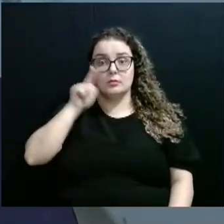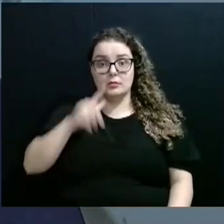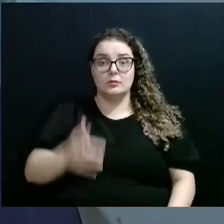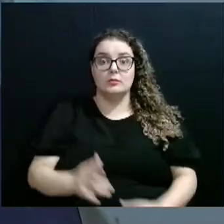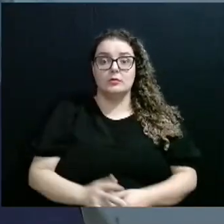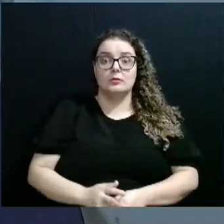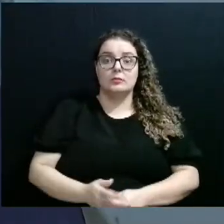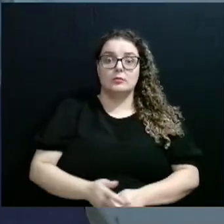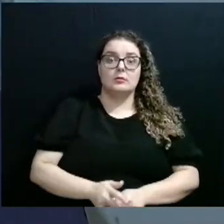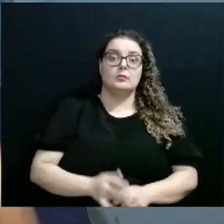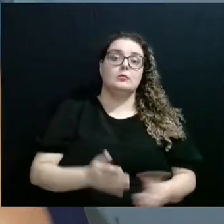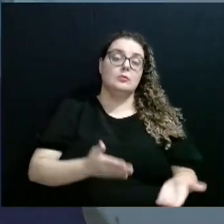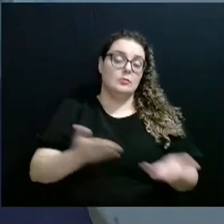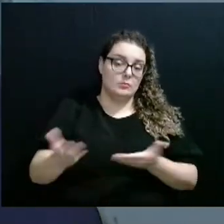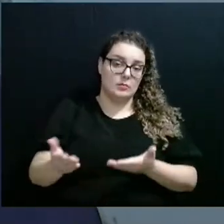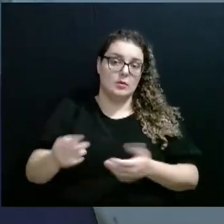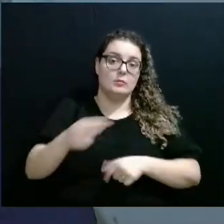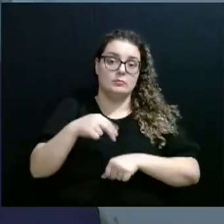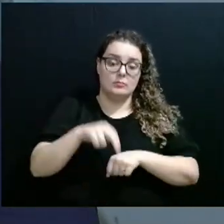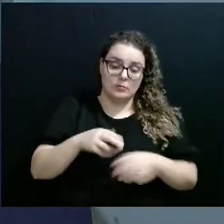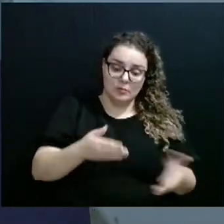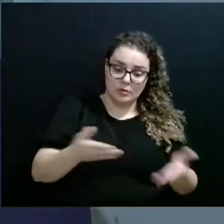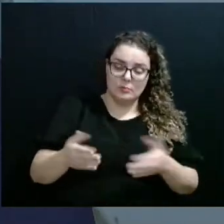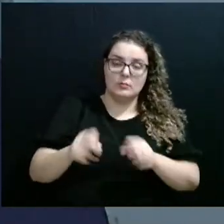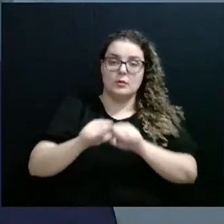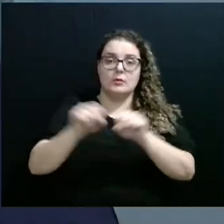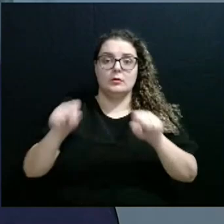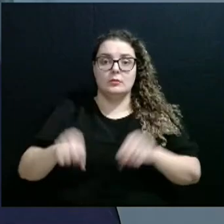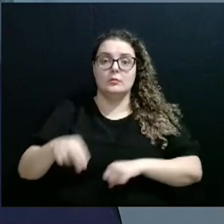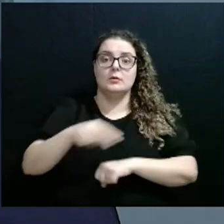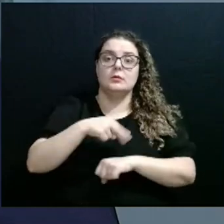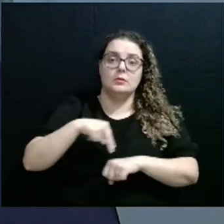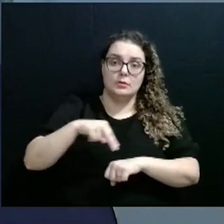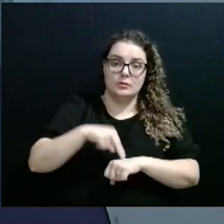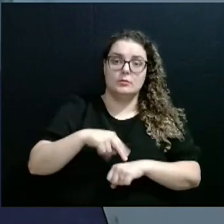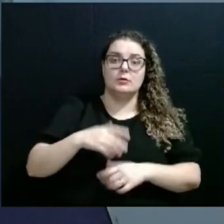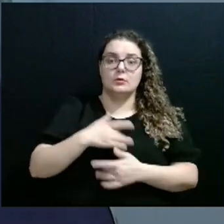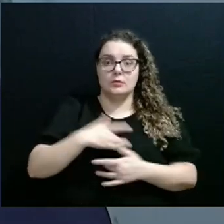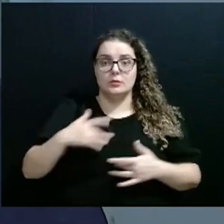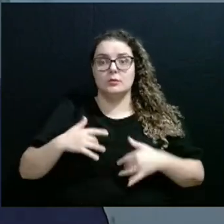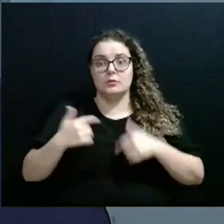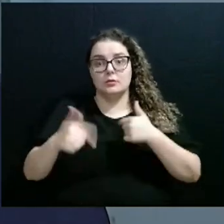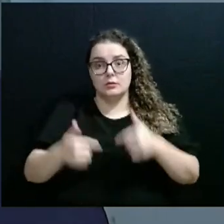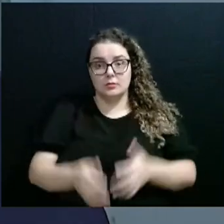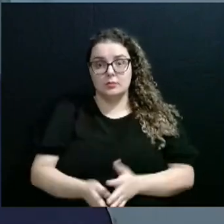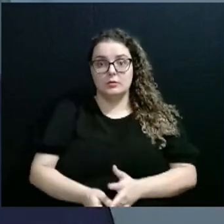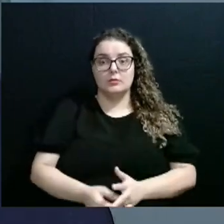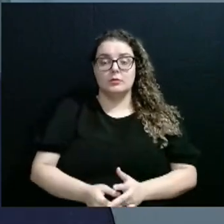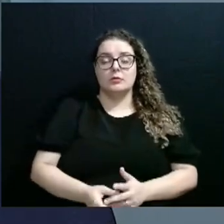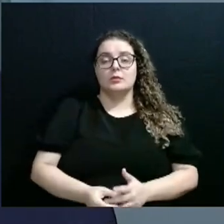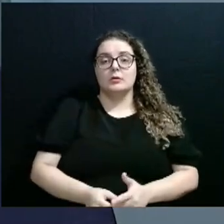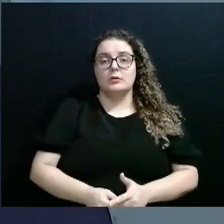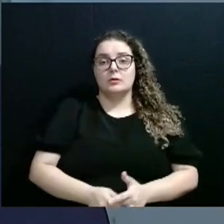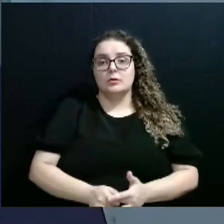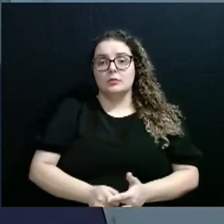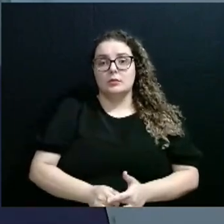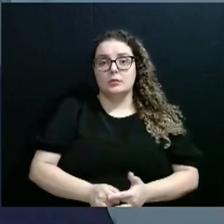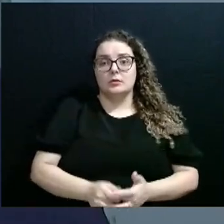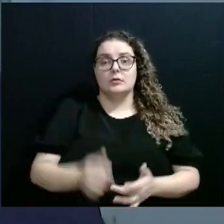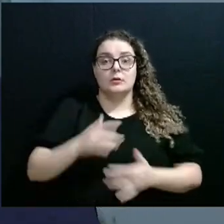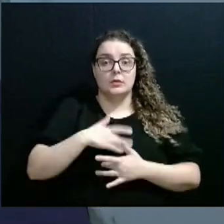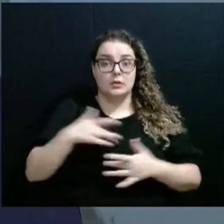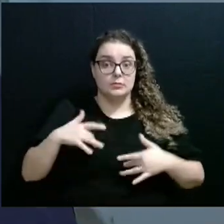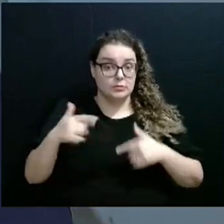em nível nacional um sistema nacional de saúde do trabalhador, em que a saúde do trabalhador seja levada em conta nos